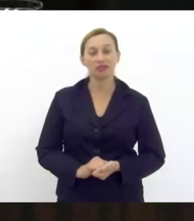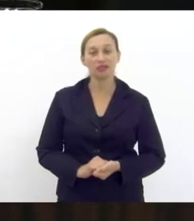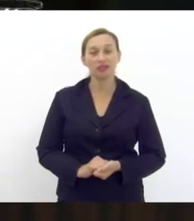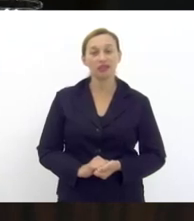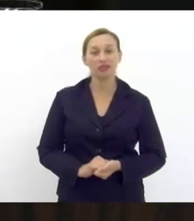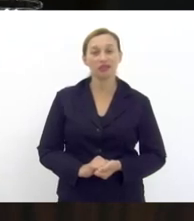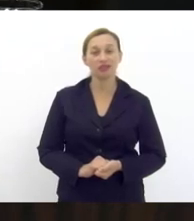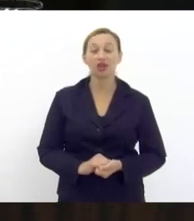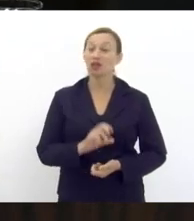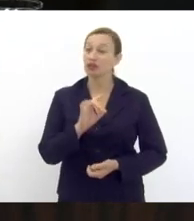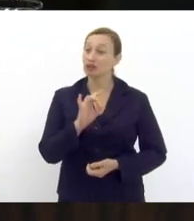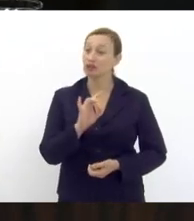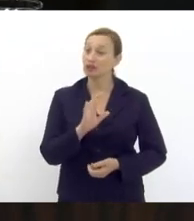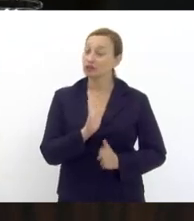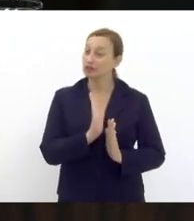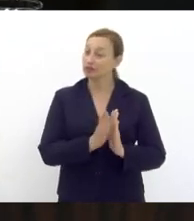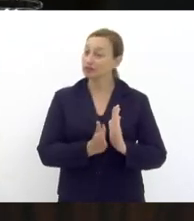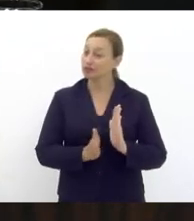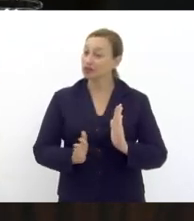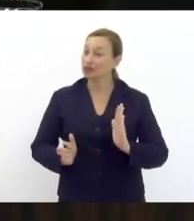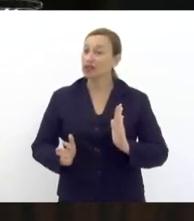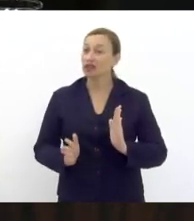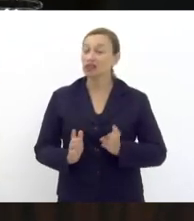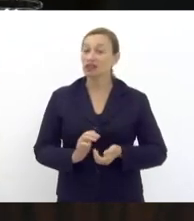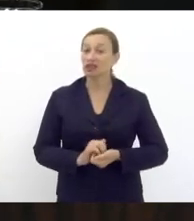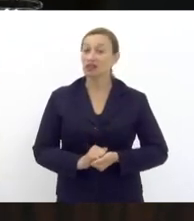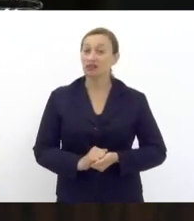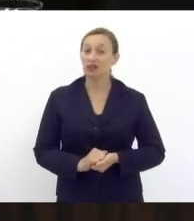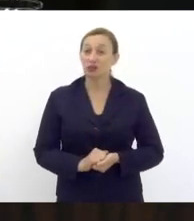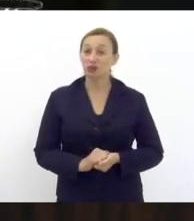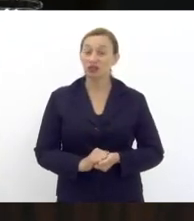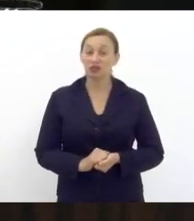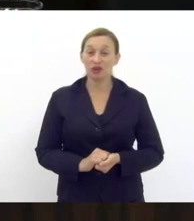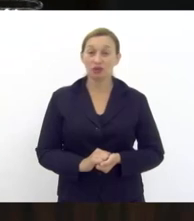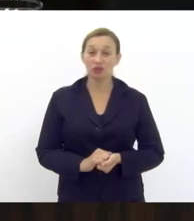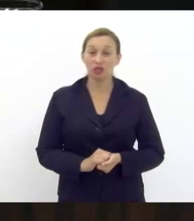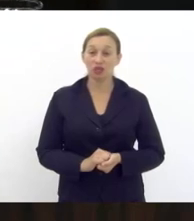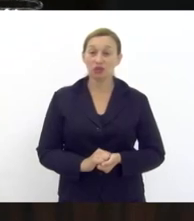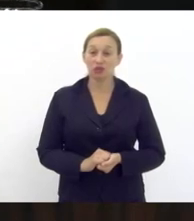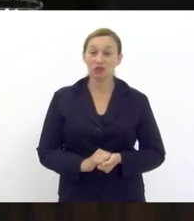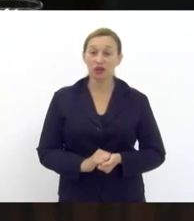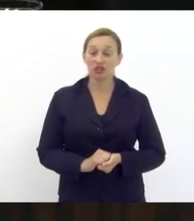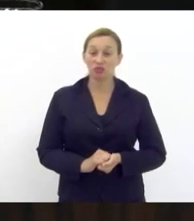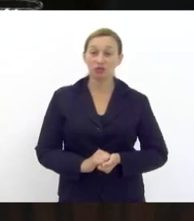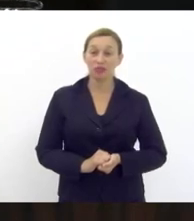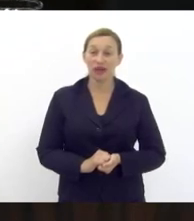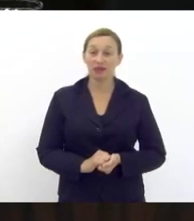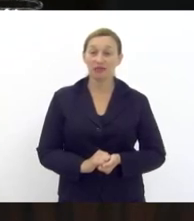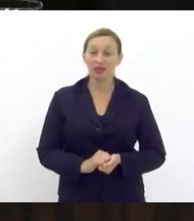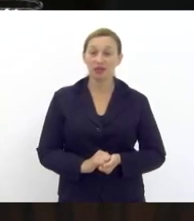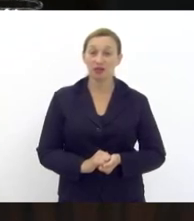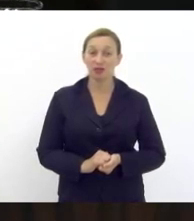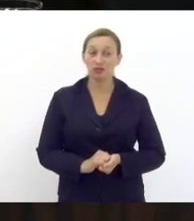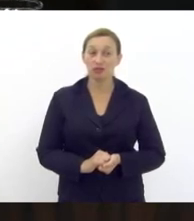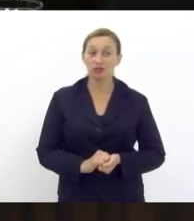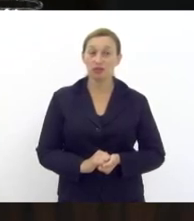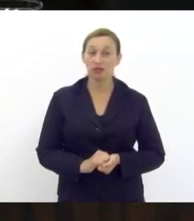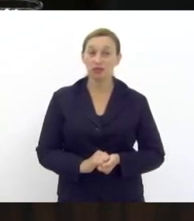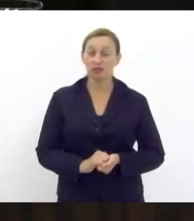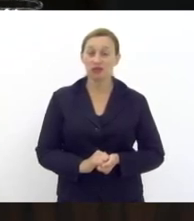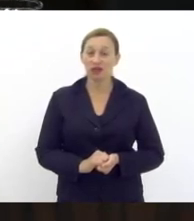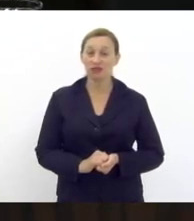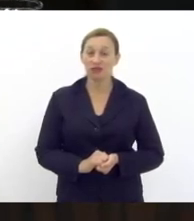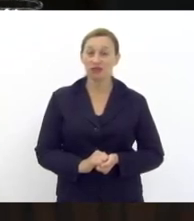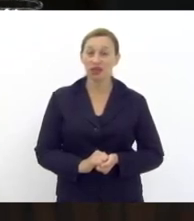Nós só temos que ter ordem, né, de acordo que vai chegando os projetos, tem que ser pedido, né, alguns projetos,